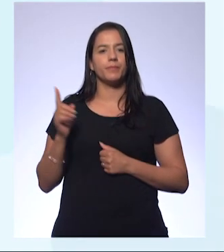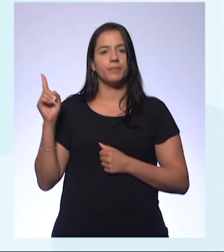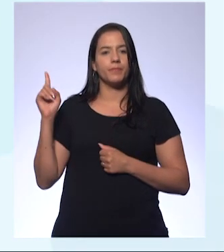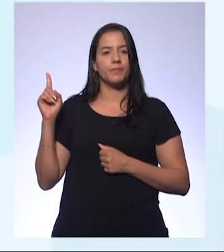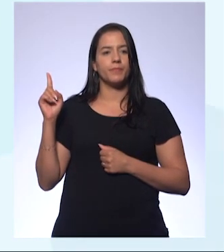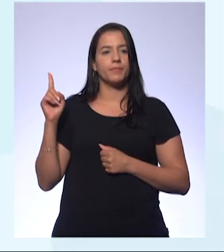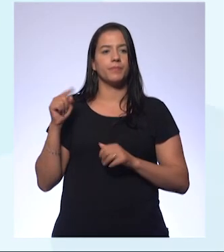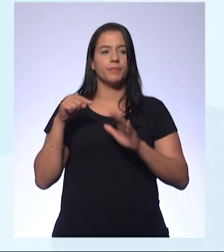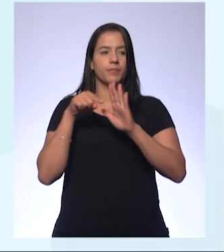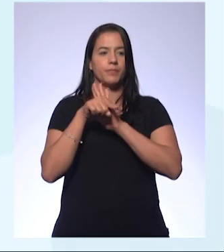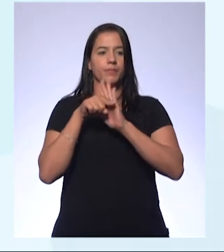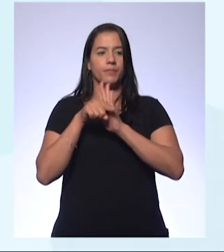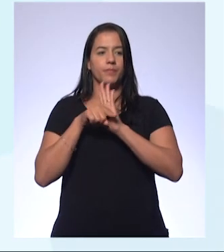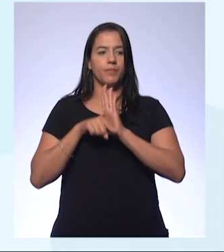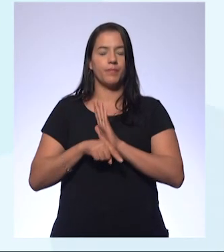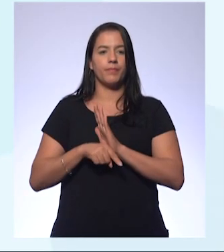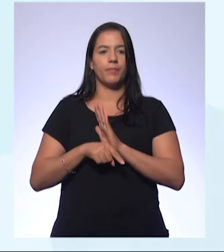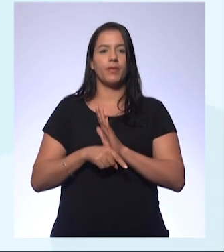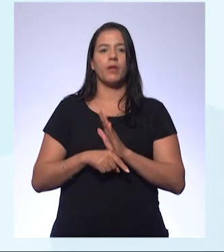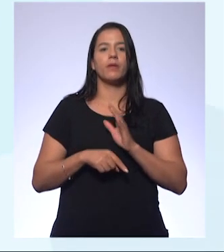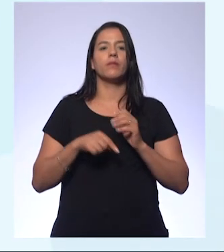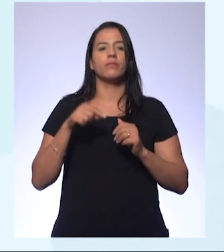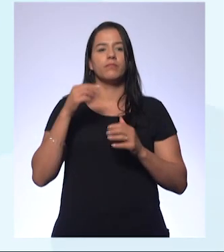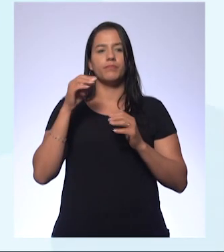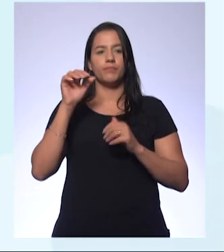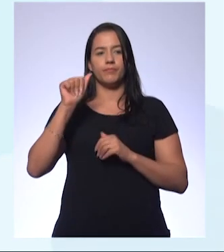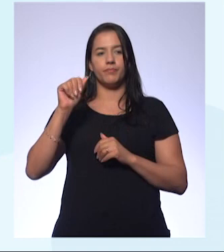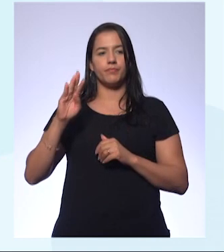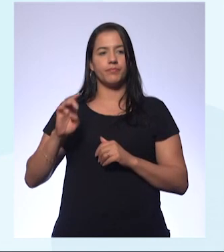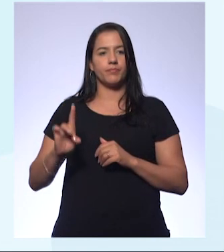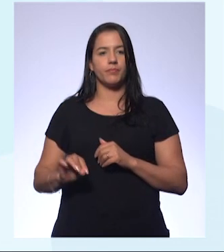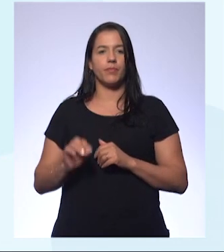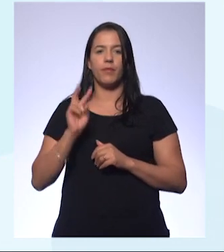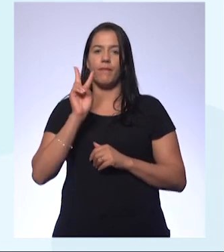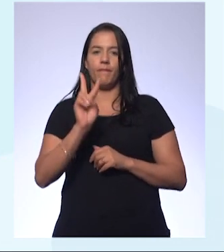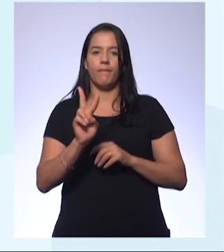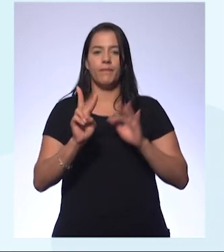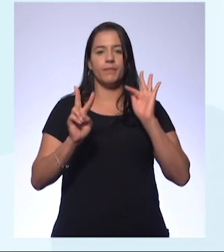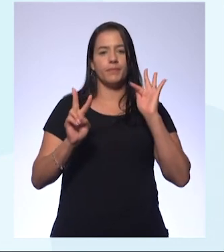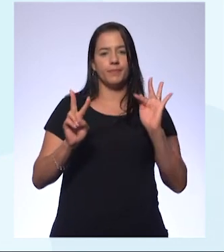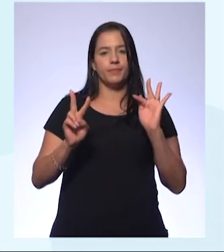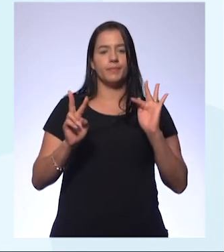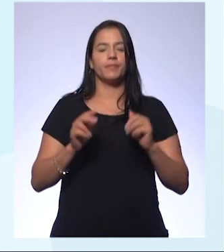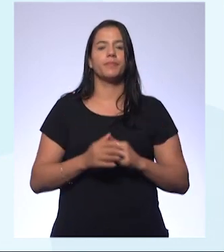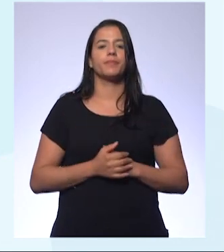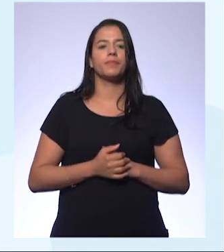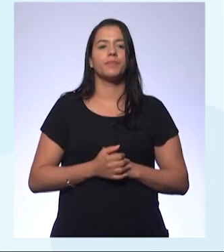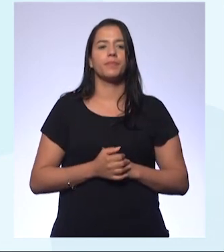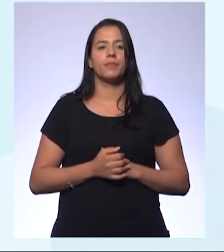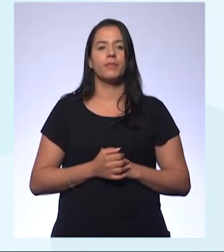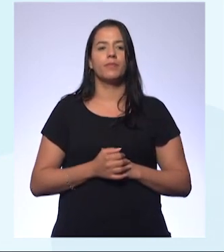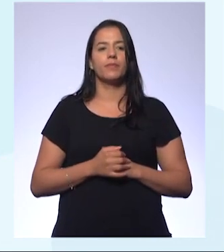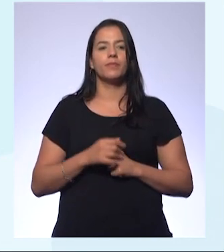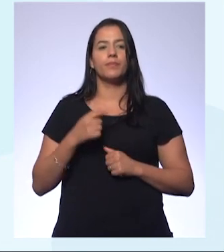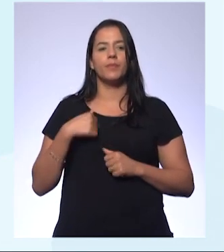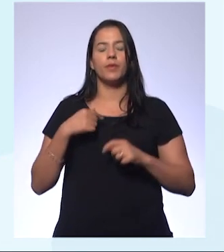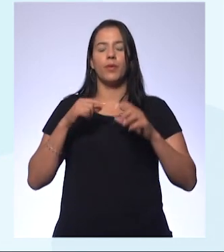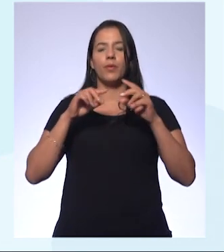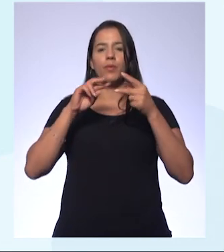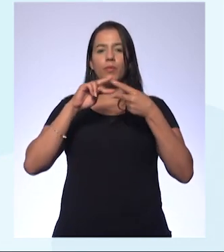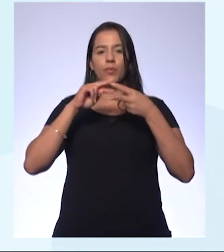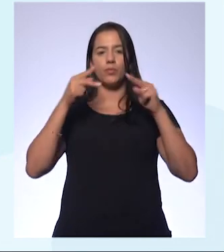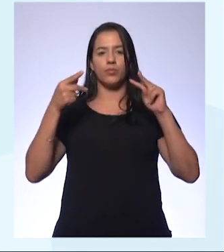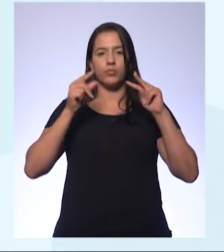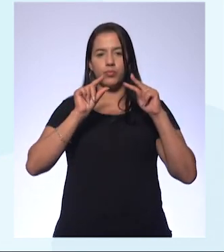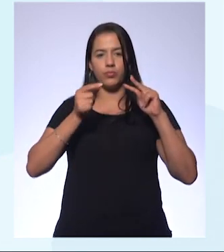Ó. Analise as afirmativas abaixo e sinalize verdadeiro ou falso, tá? Então, os genes contêm todas